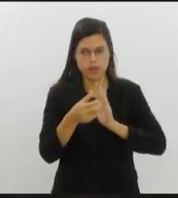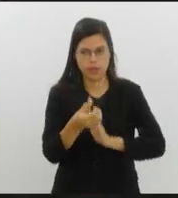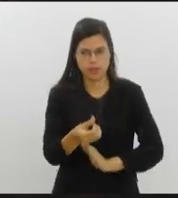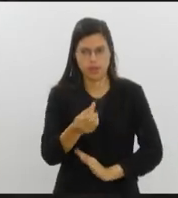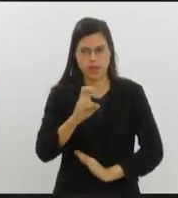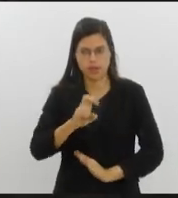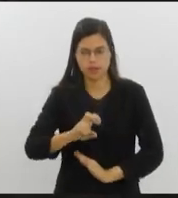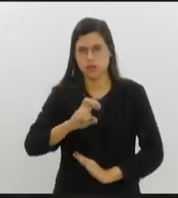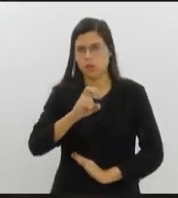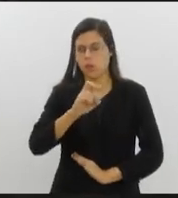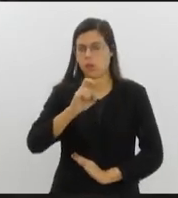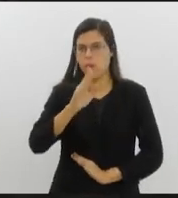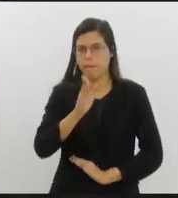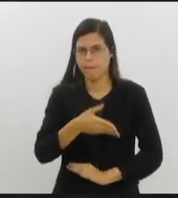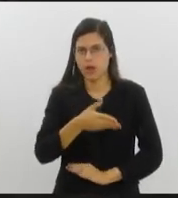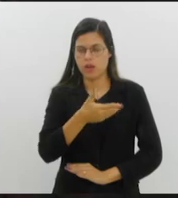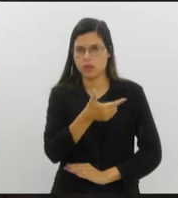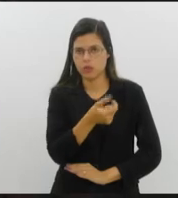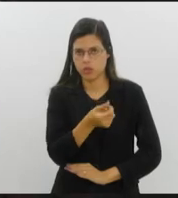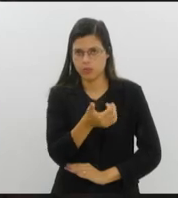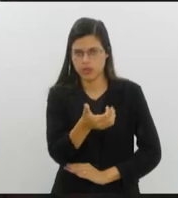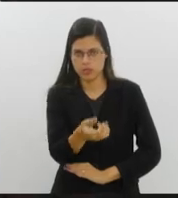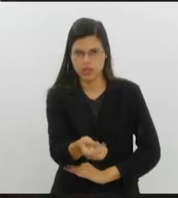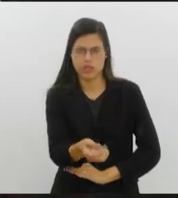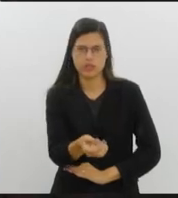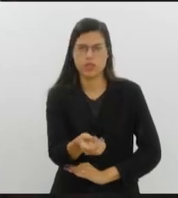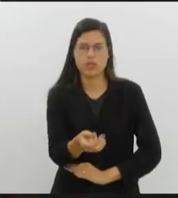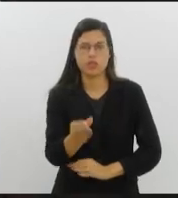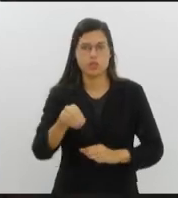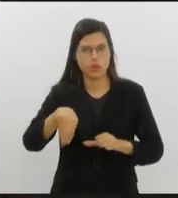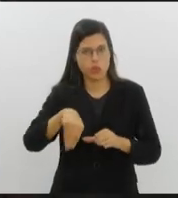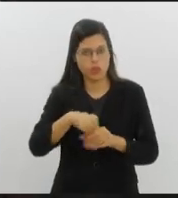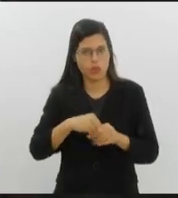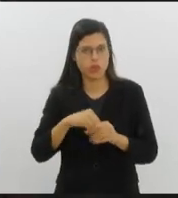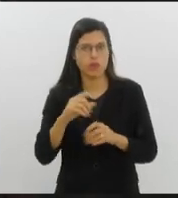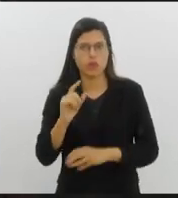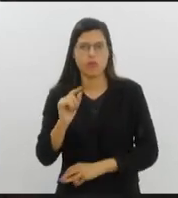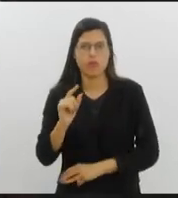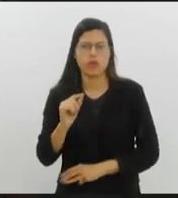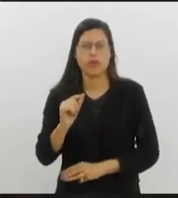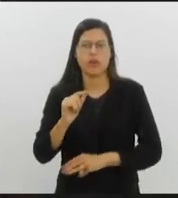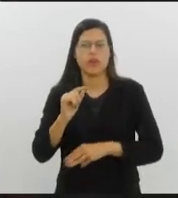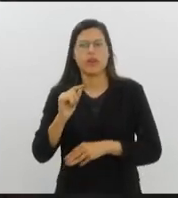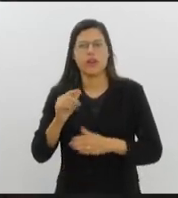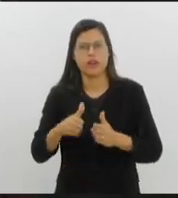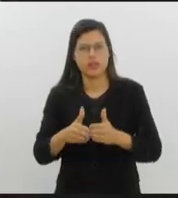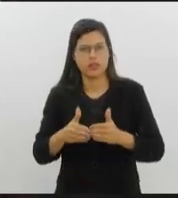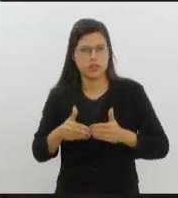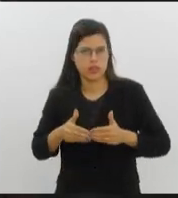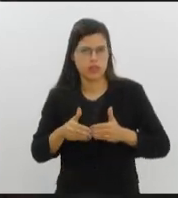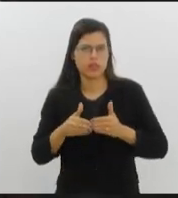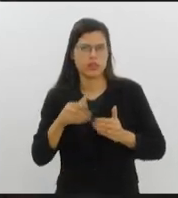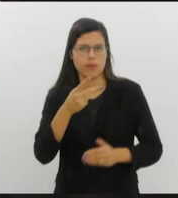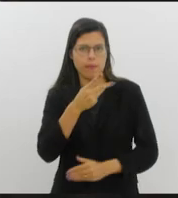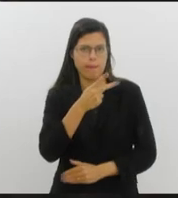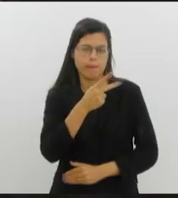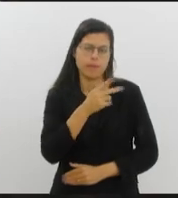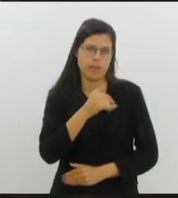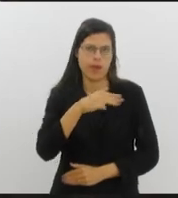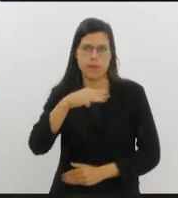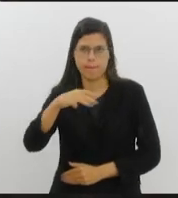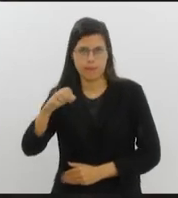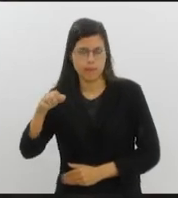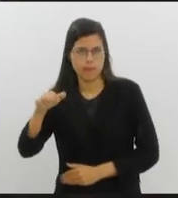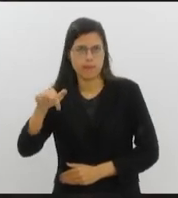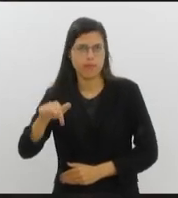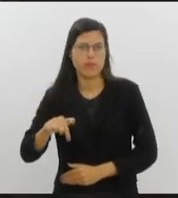número 65/2016 para incluir a previsão de licença maternidade e paternidade parlamentar